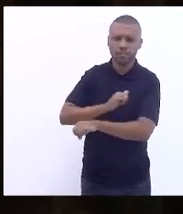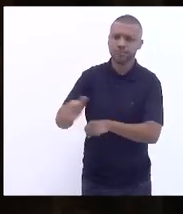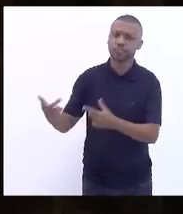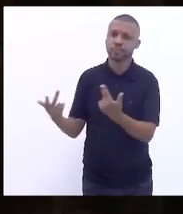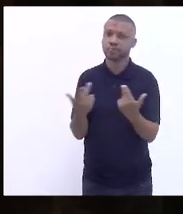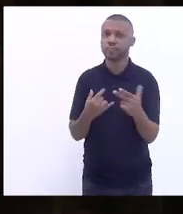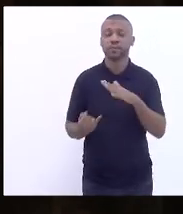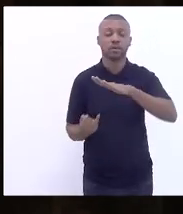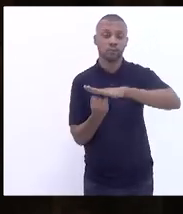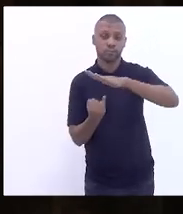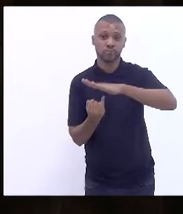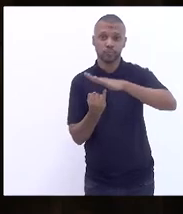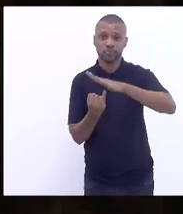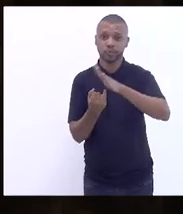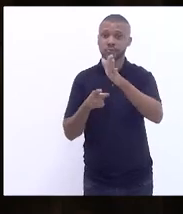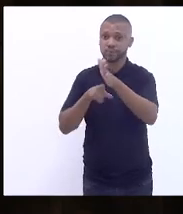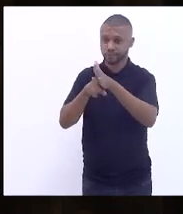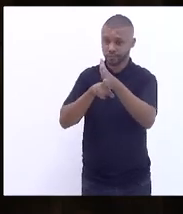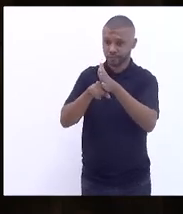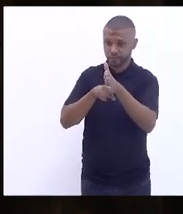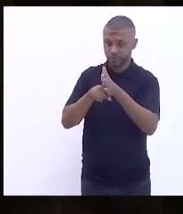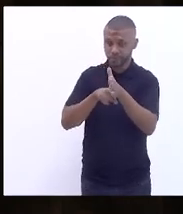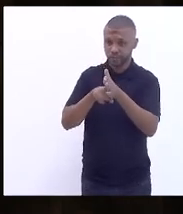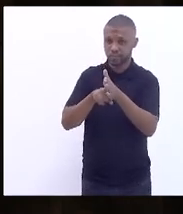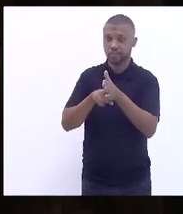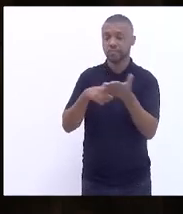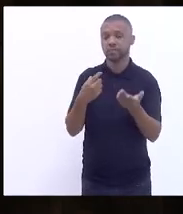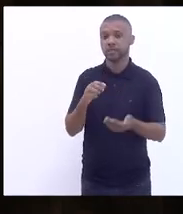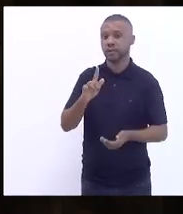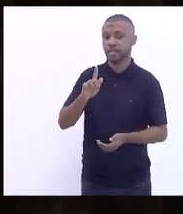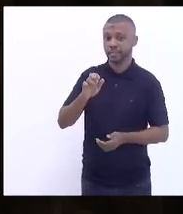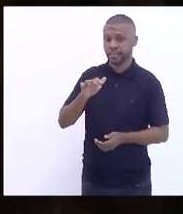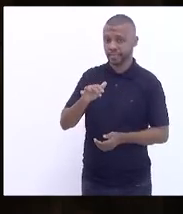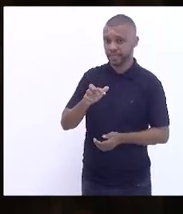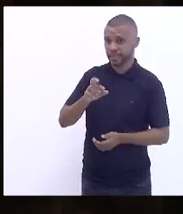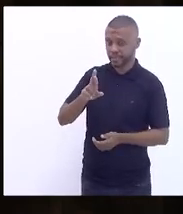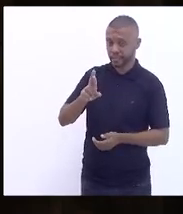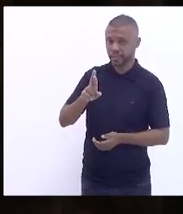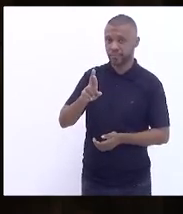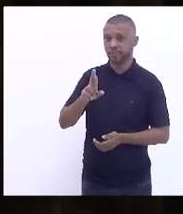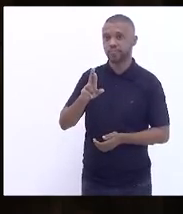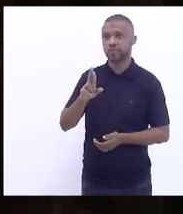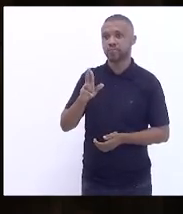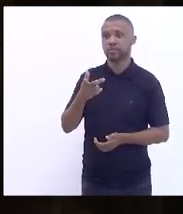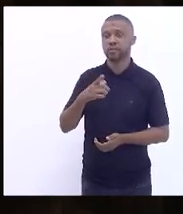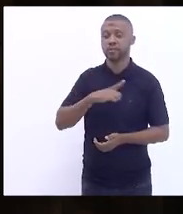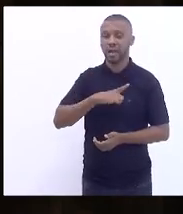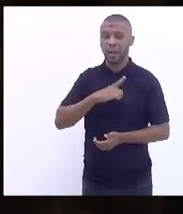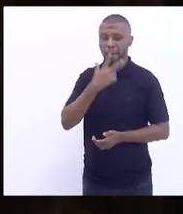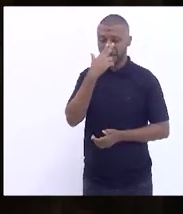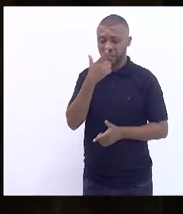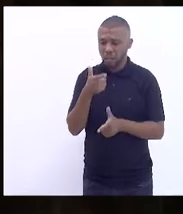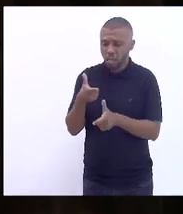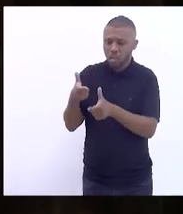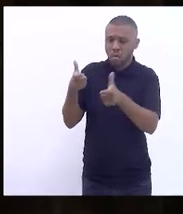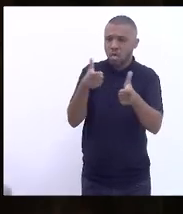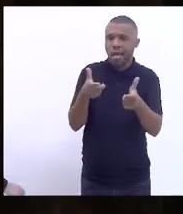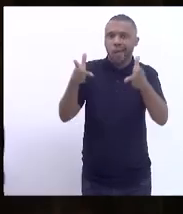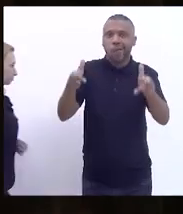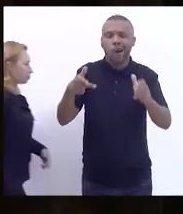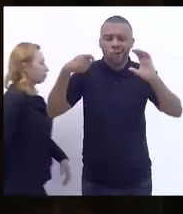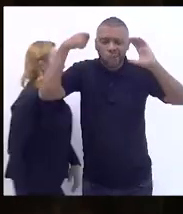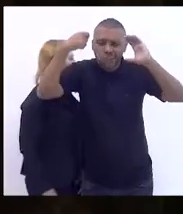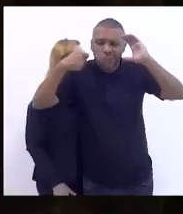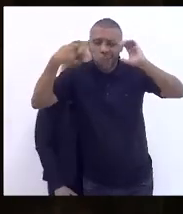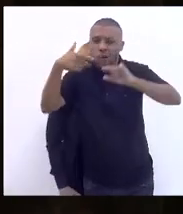diz o Instituto de Criminalística da UFF e não táticas Hollywood Anas que